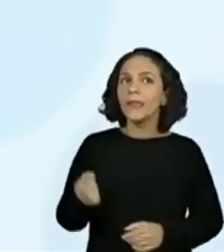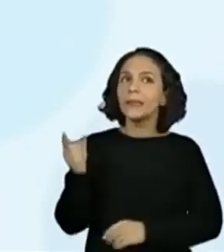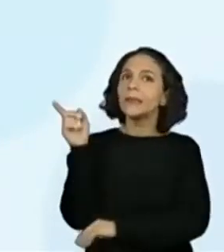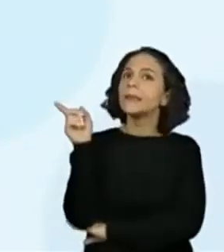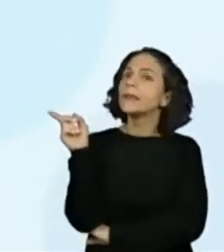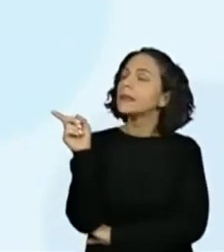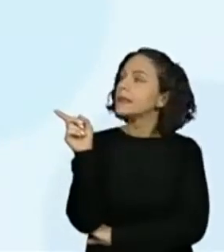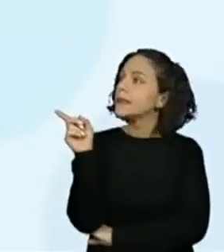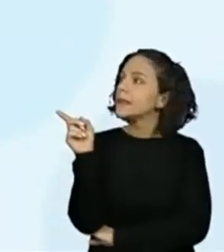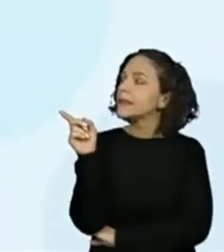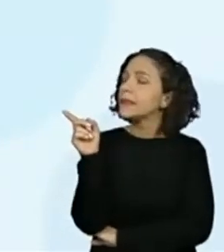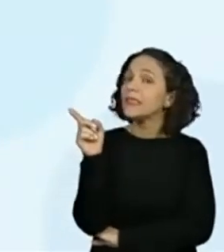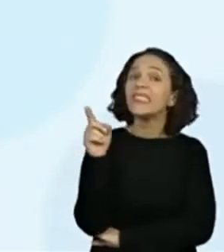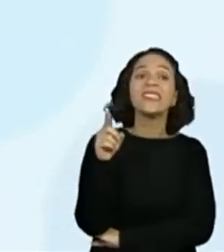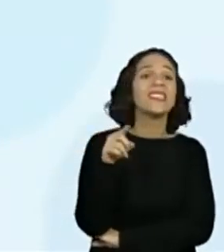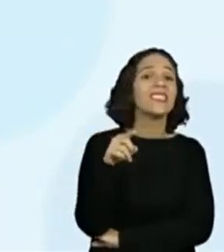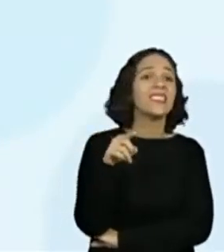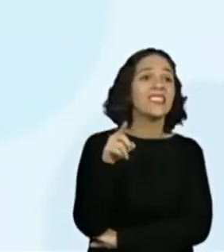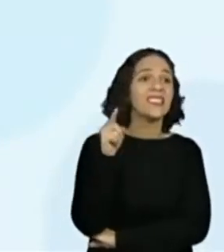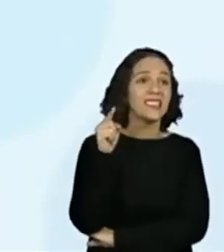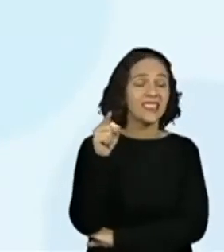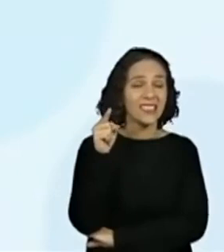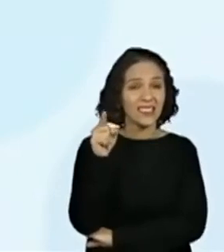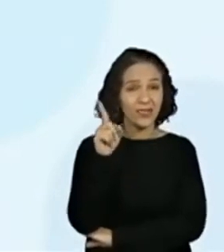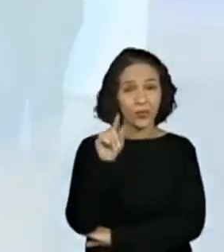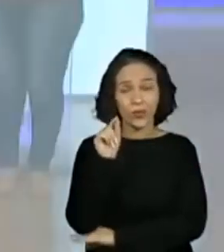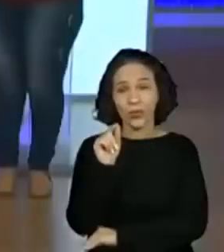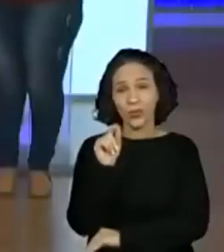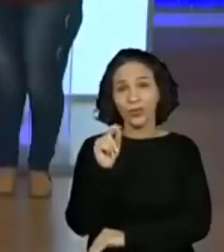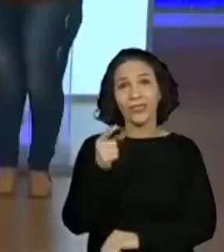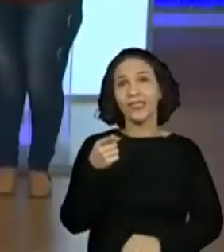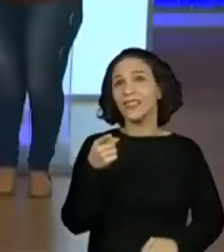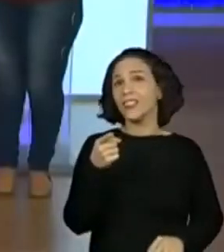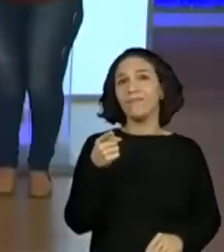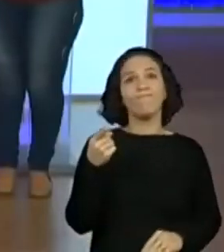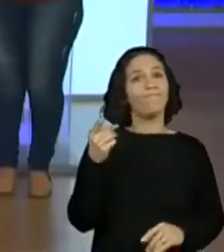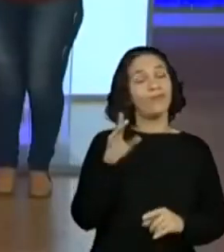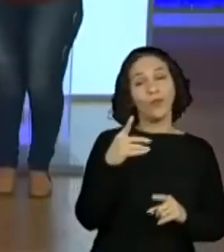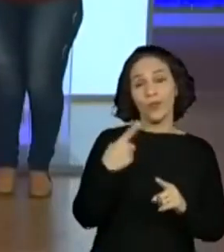Agora a gente vai olhar, e professora, essa questão do algarismo não vai ajudar a